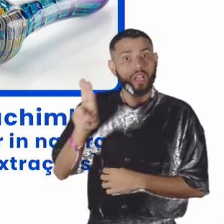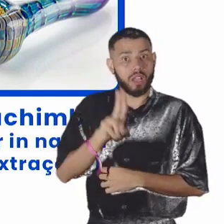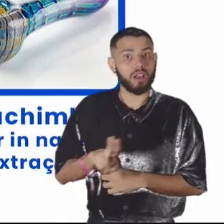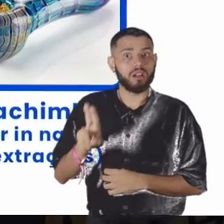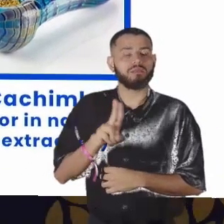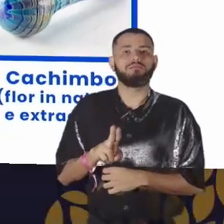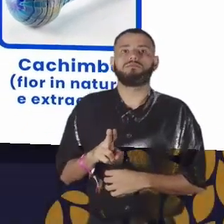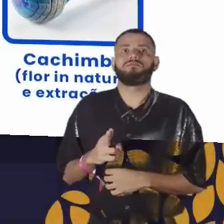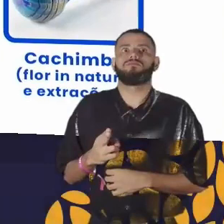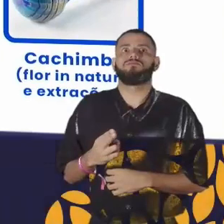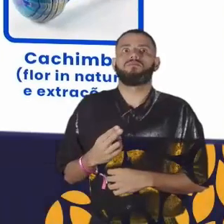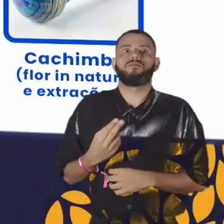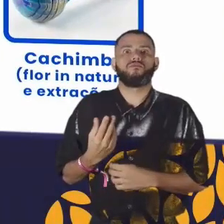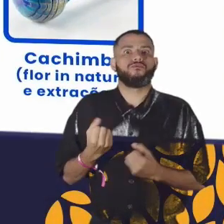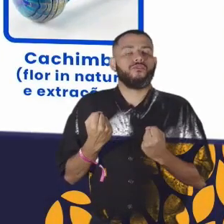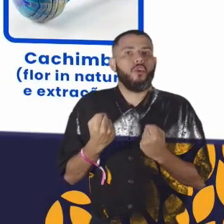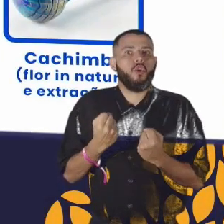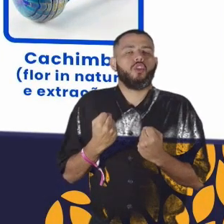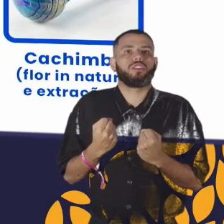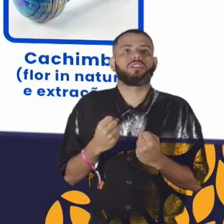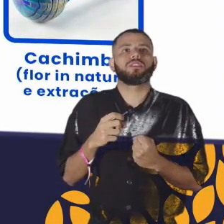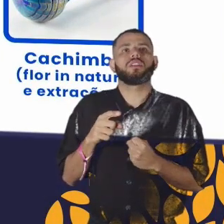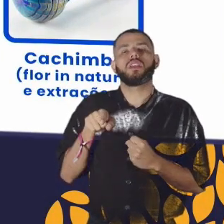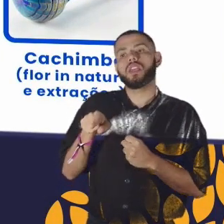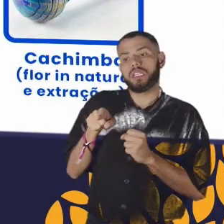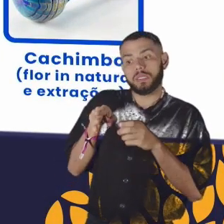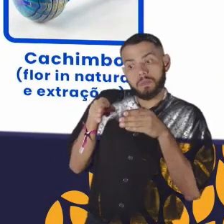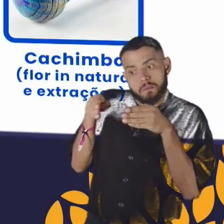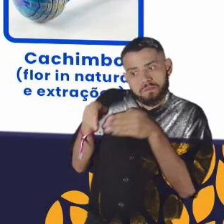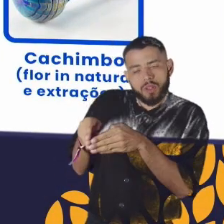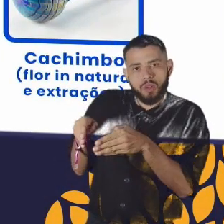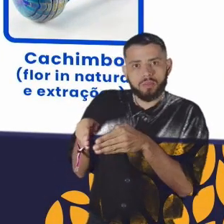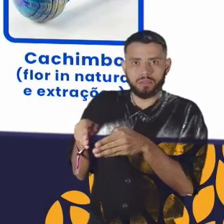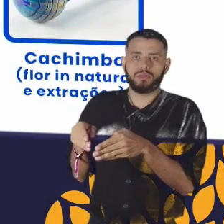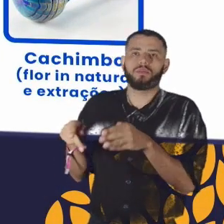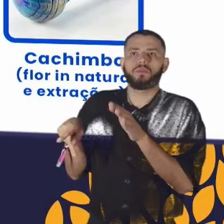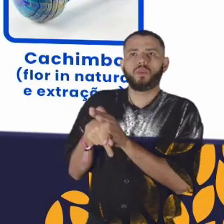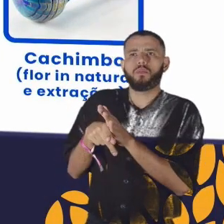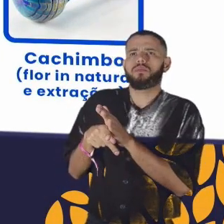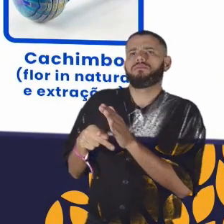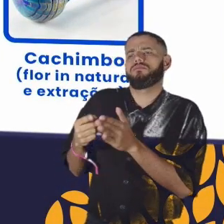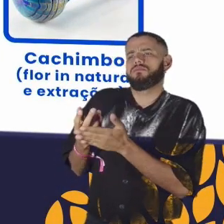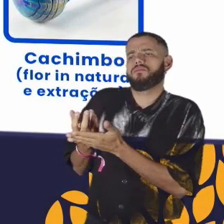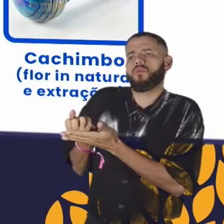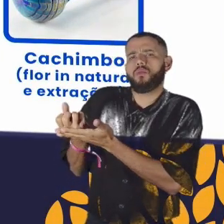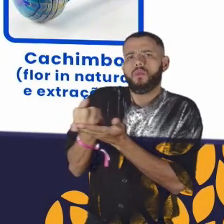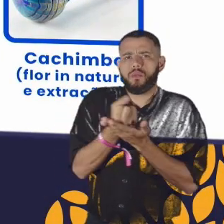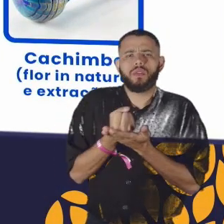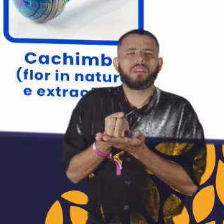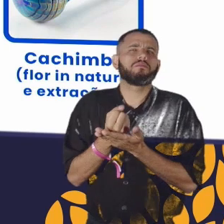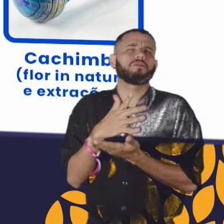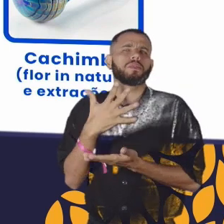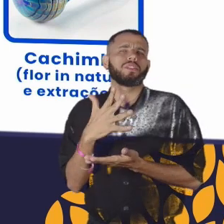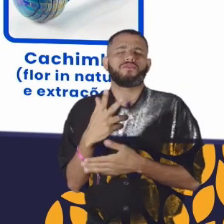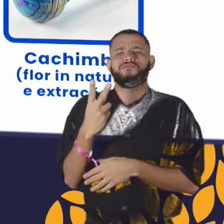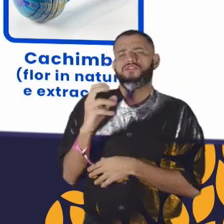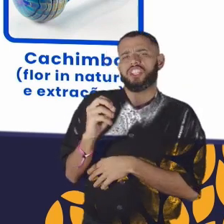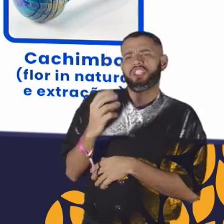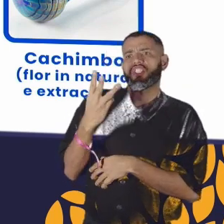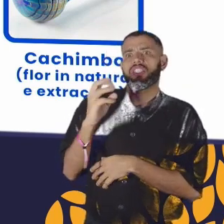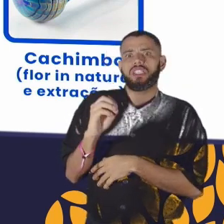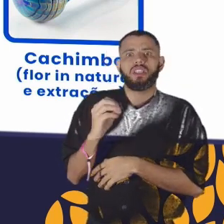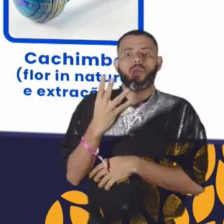doses. Esses concentrados que a gente falou lá atrás, as extrações, pode conter ali 20, 30, 40, chegar a